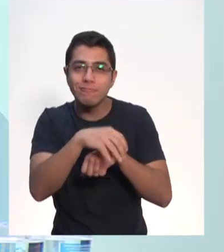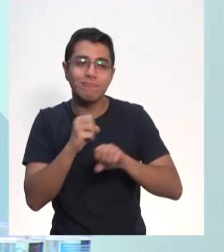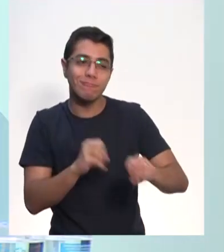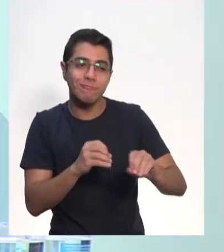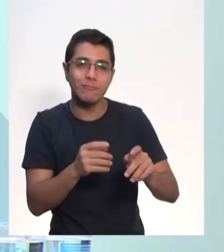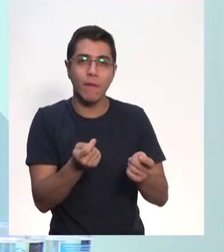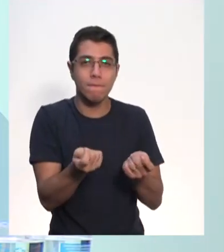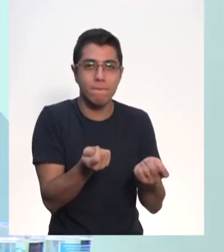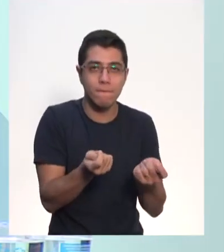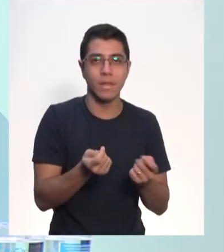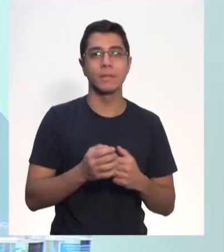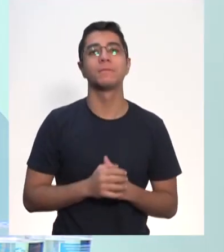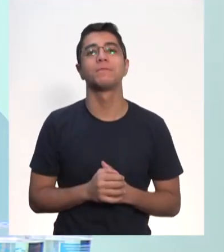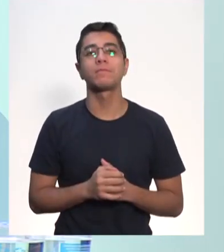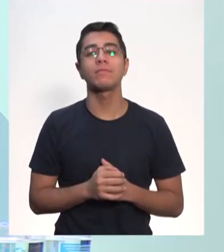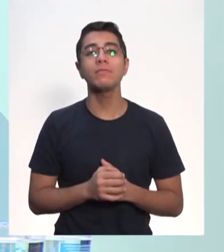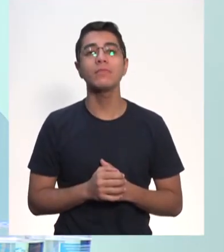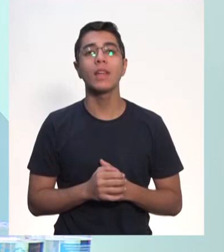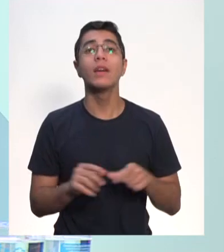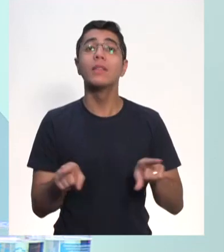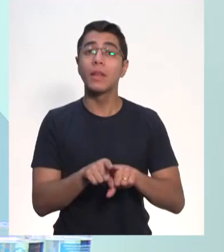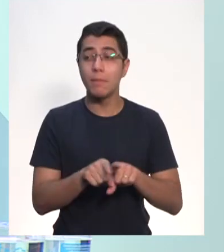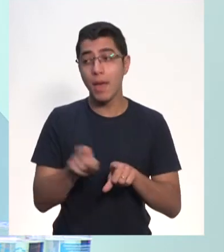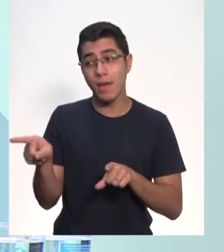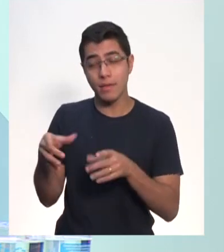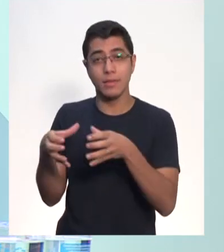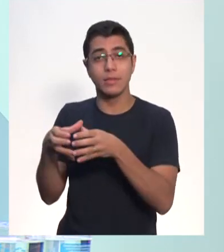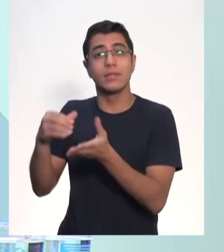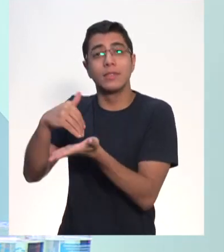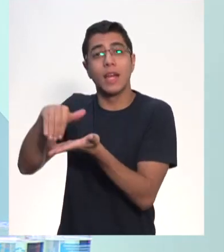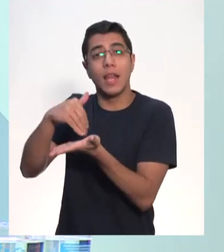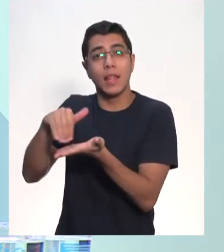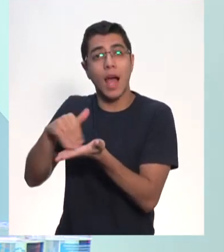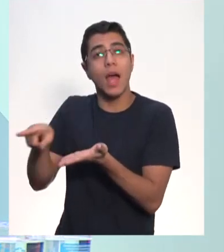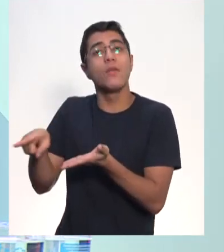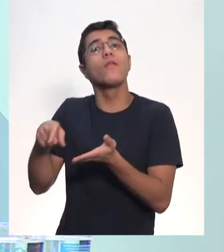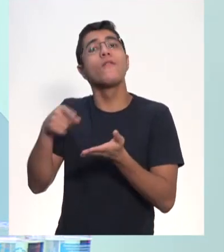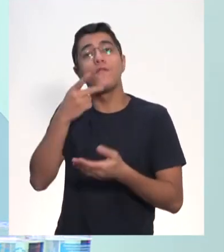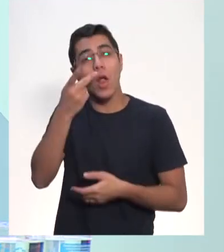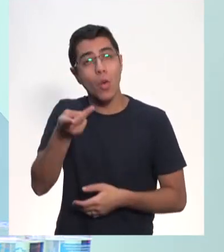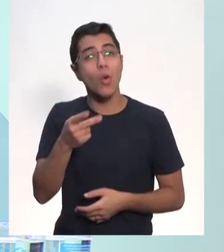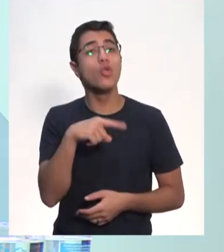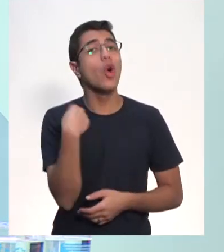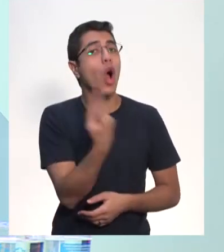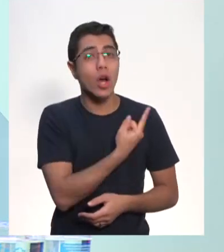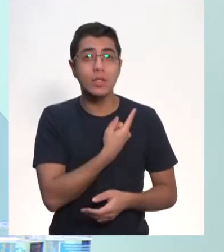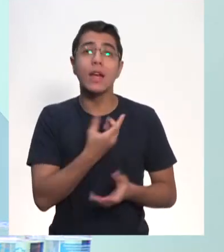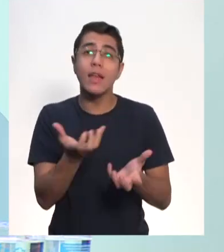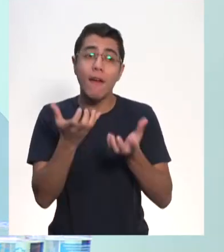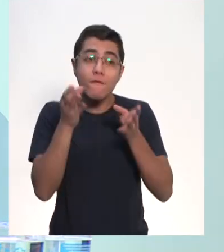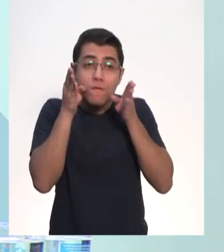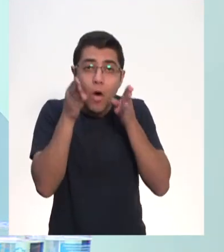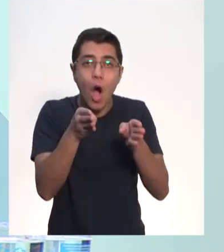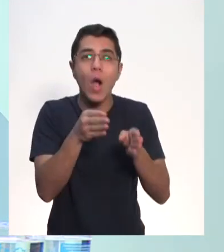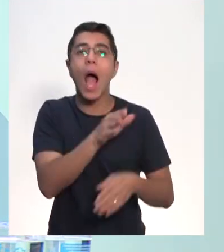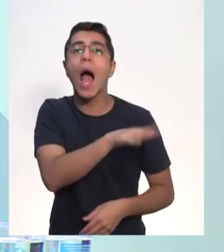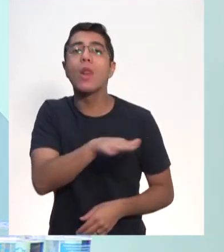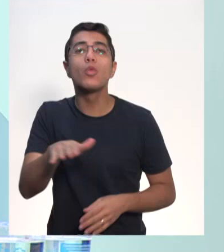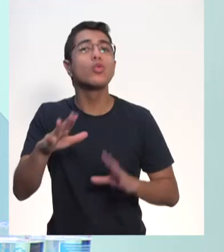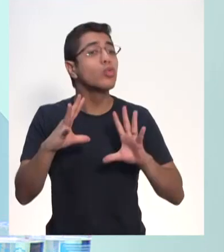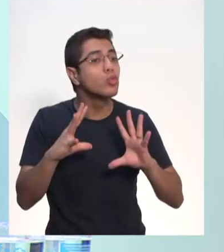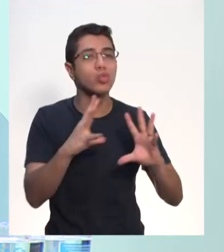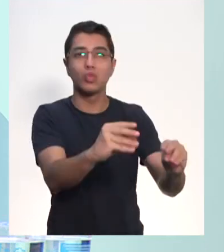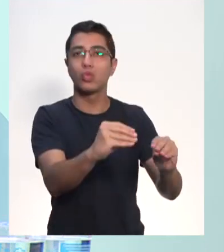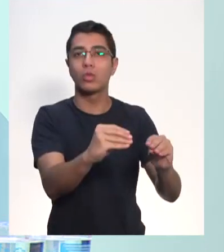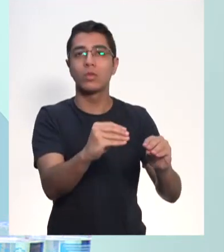né? O secretário tem dito isso, nós não perderemos nenhum dos nossos estudantes, e é muito importante que